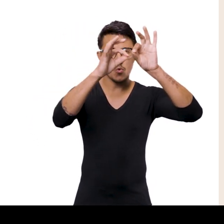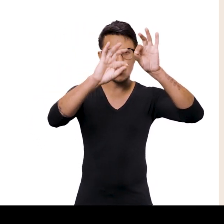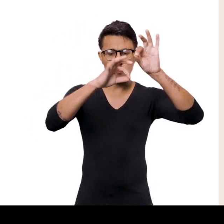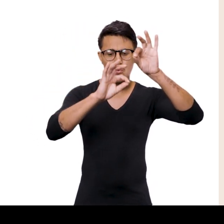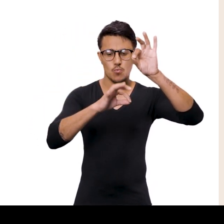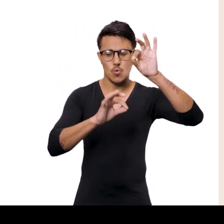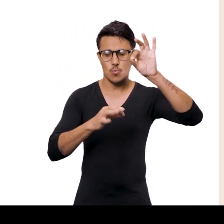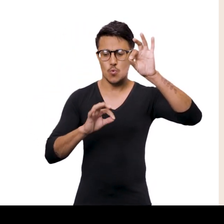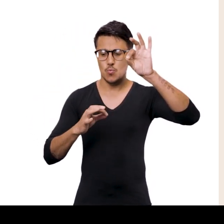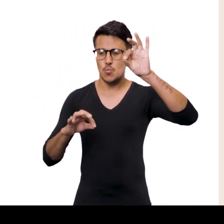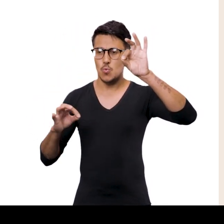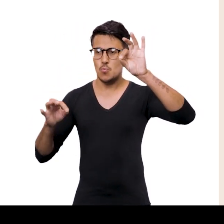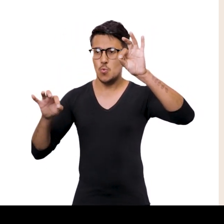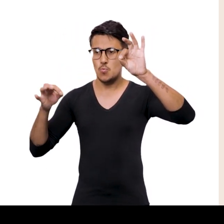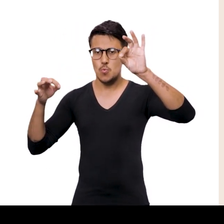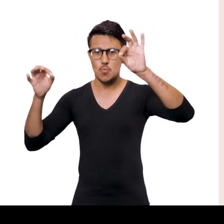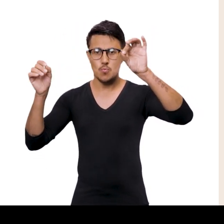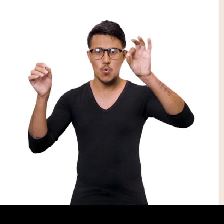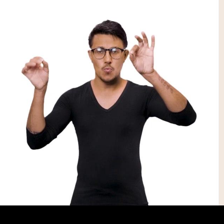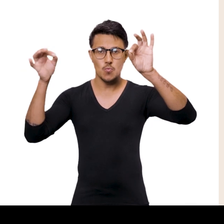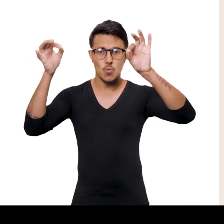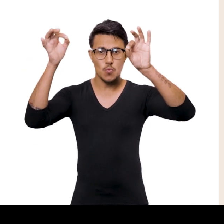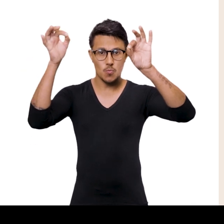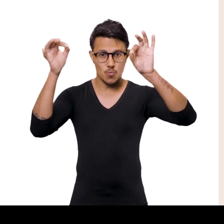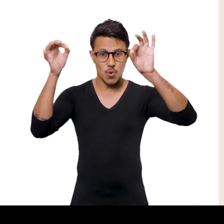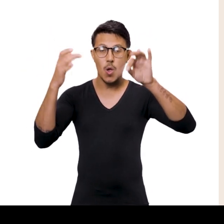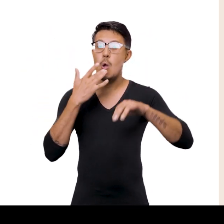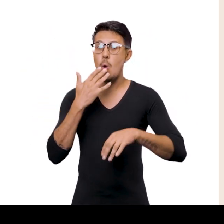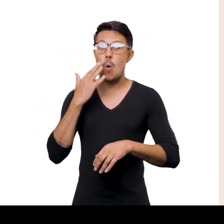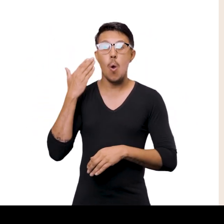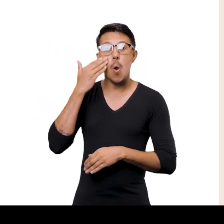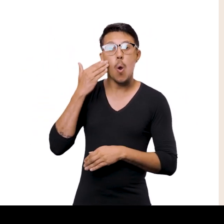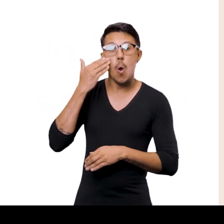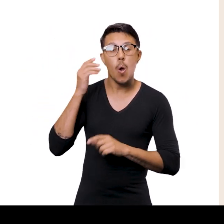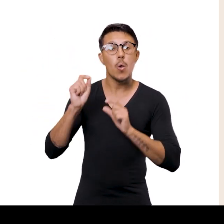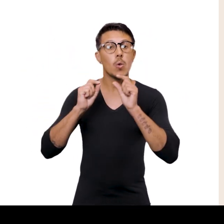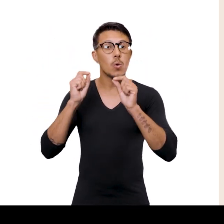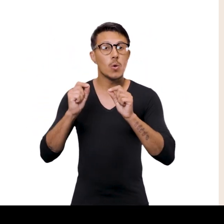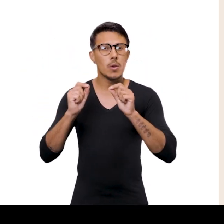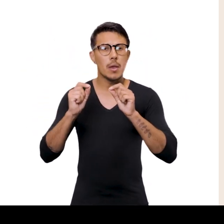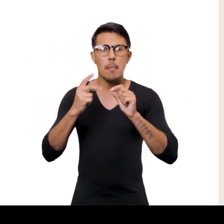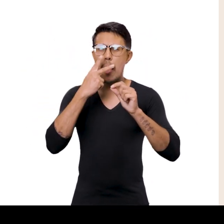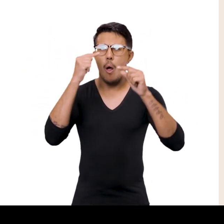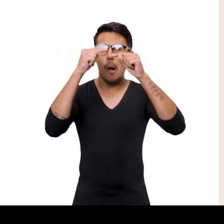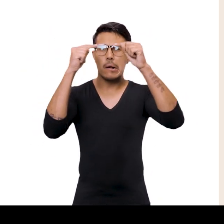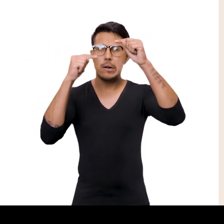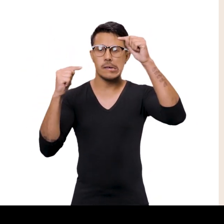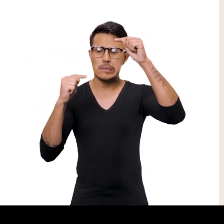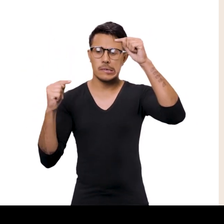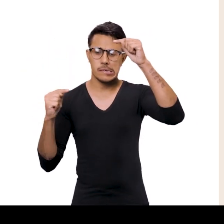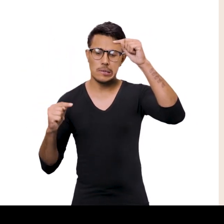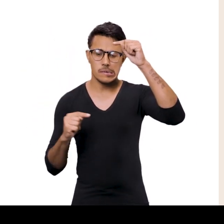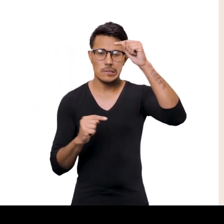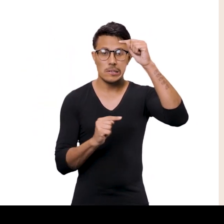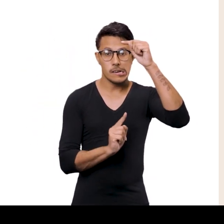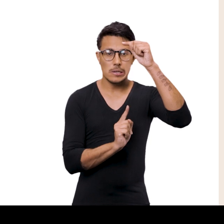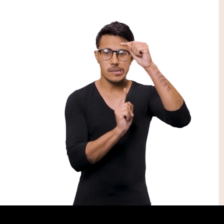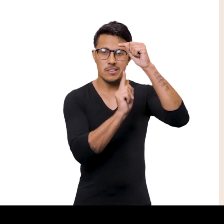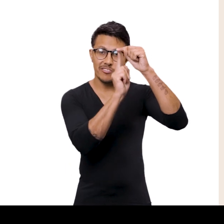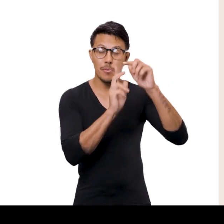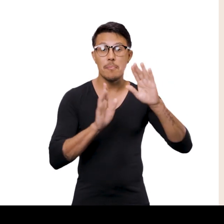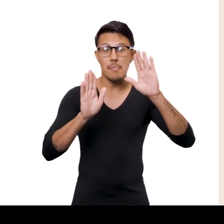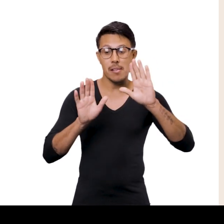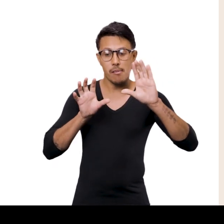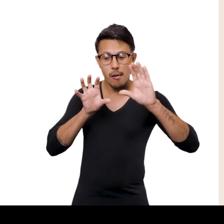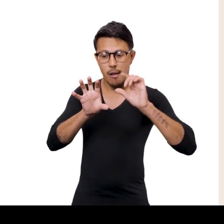costura alinhavada com pontos grandes em linha rosada, formando um pontilhado irregular. Bem